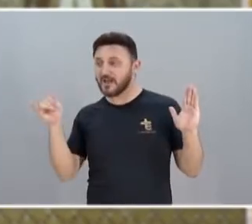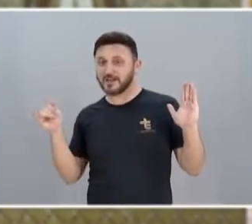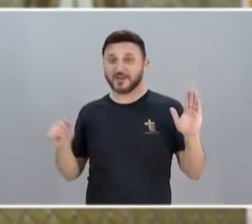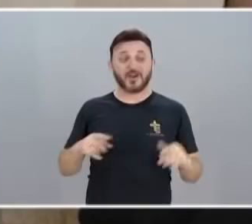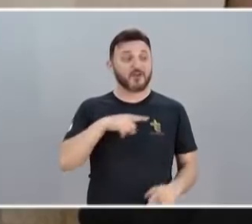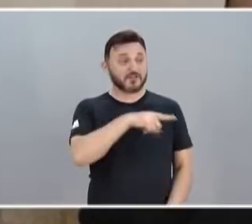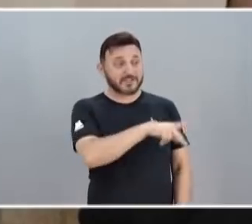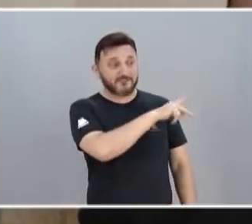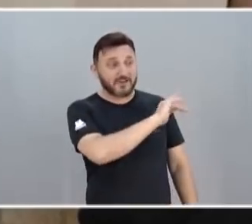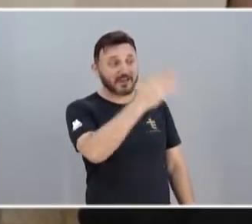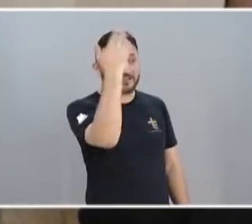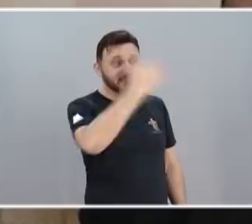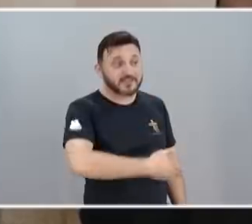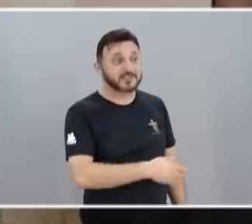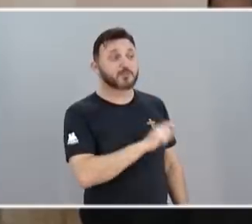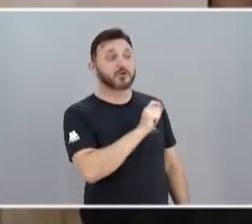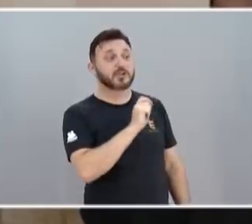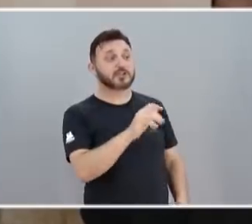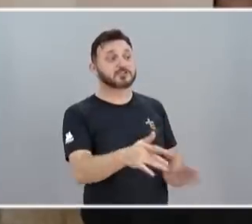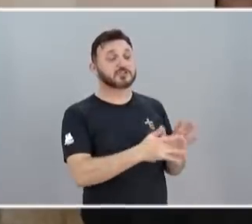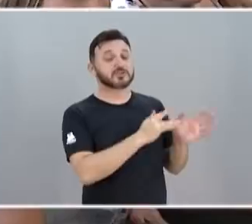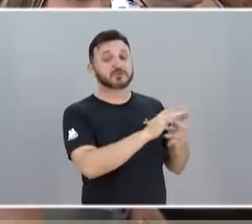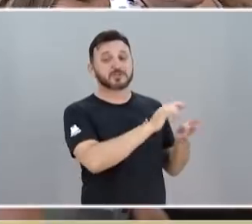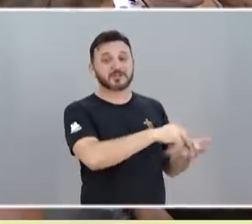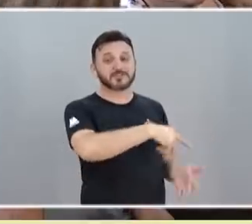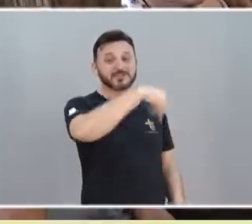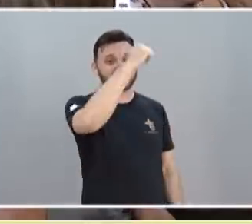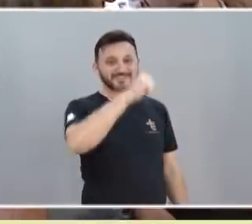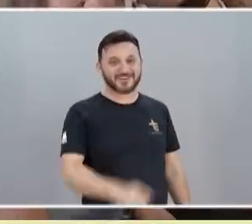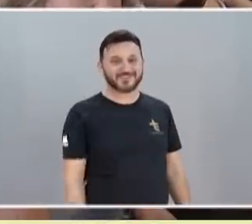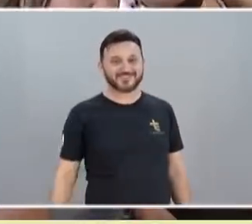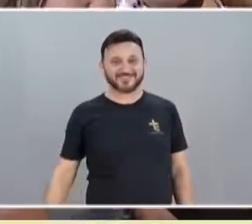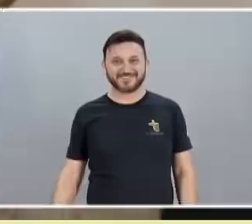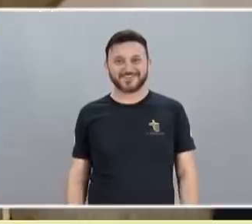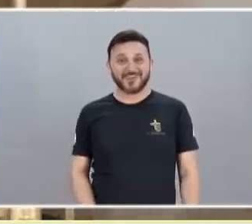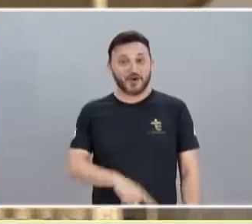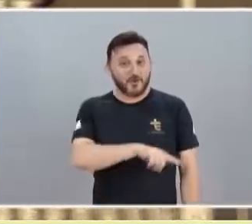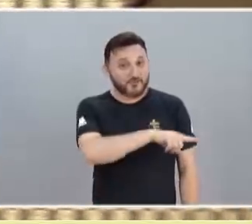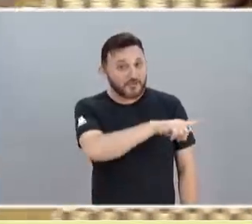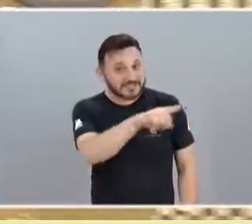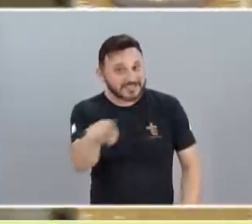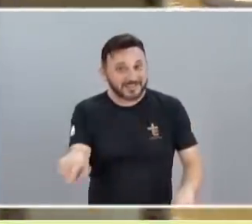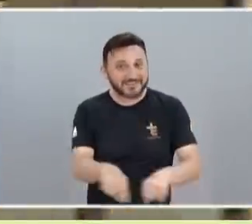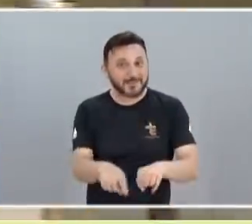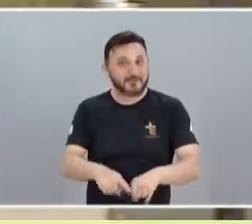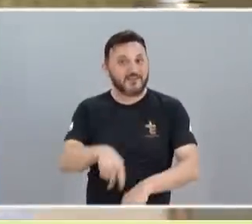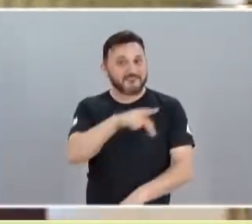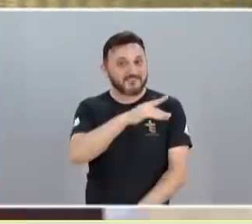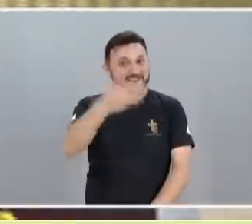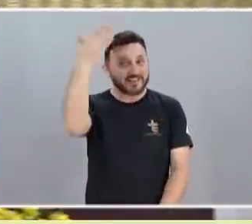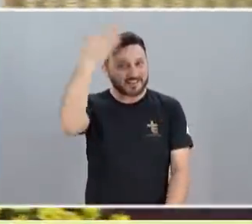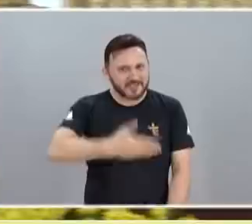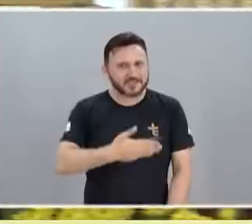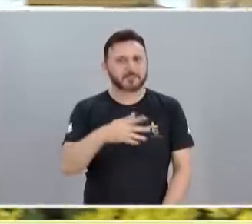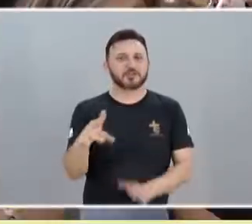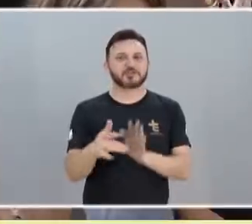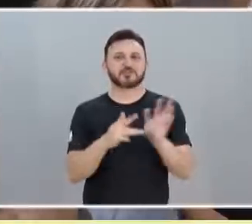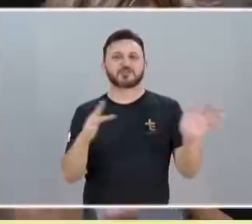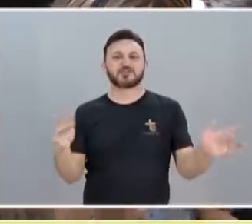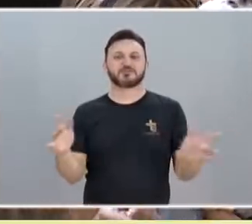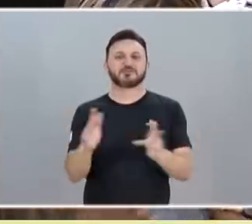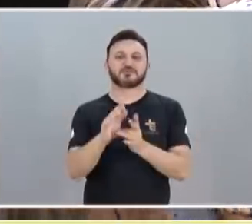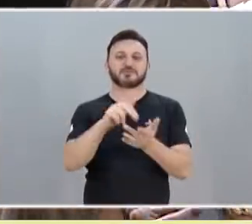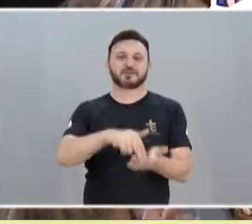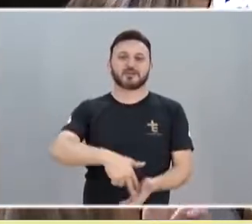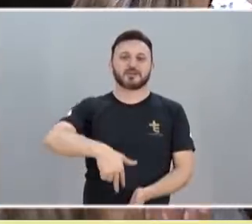Você será testemunha de Jesus ressuscitado. De novo. você será testemunha